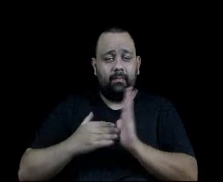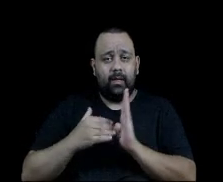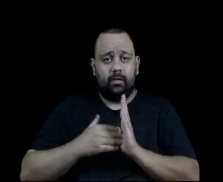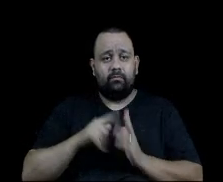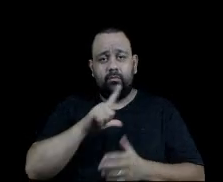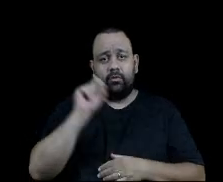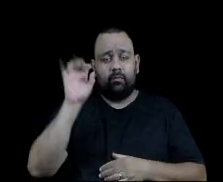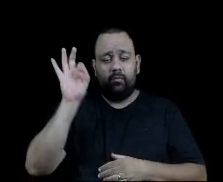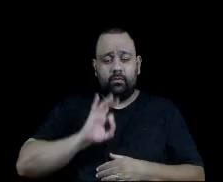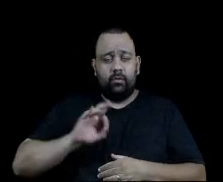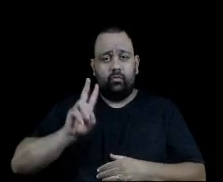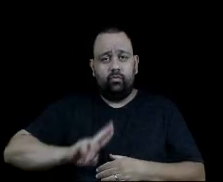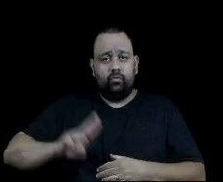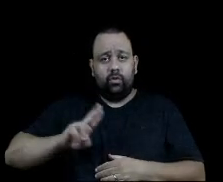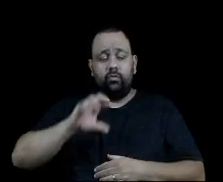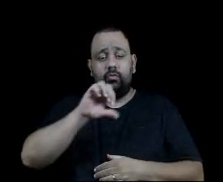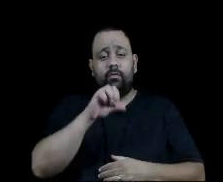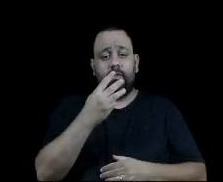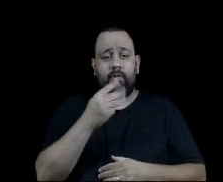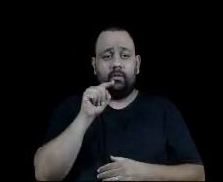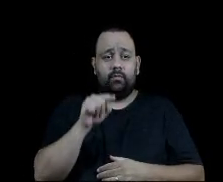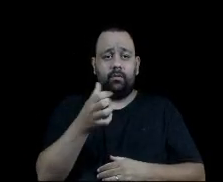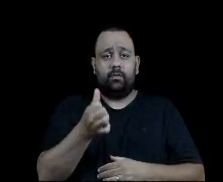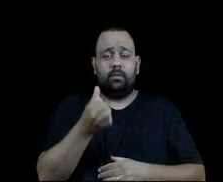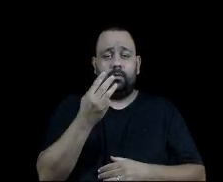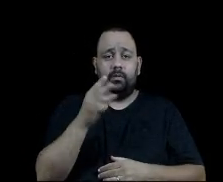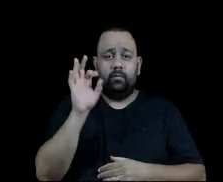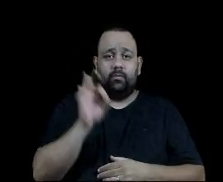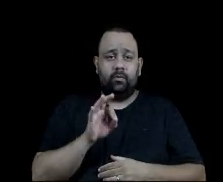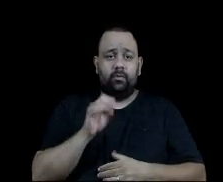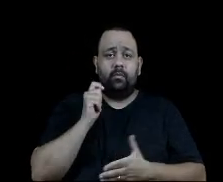limites, 100% no liquidado e